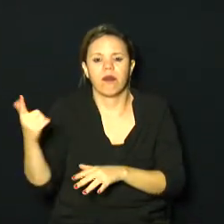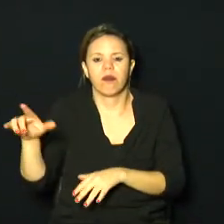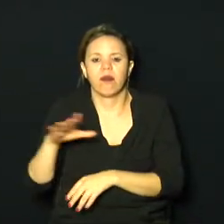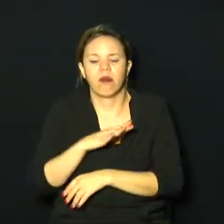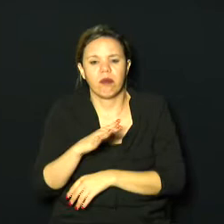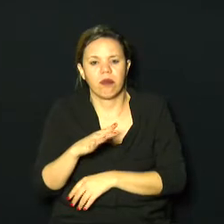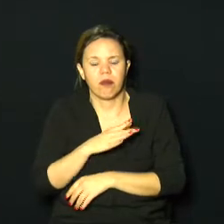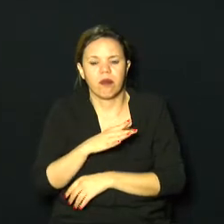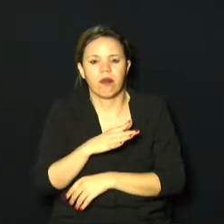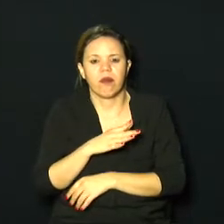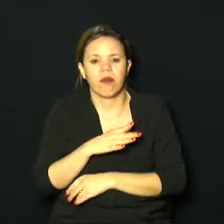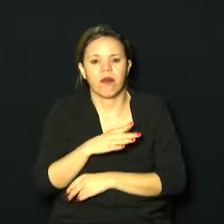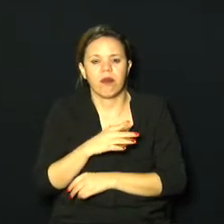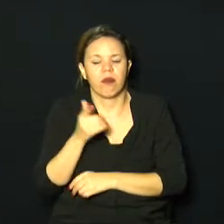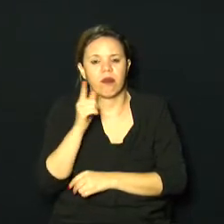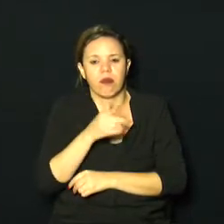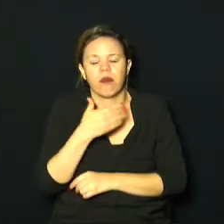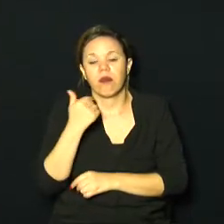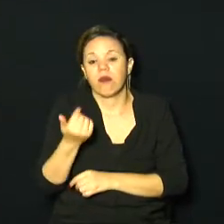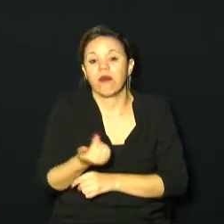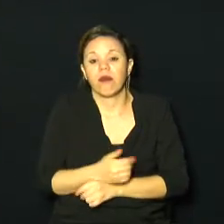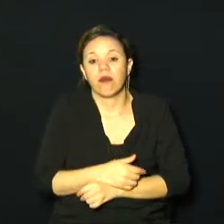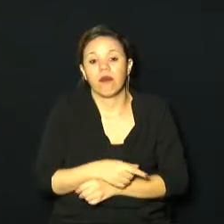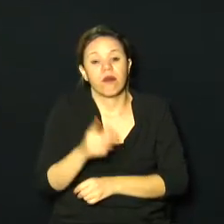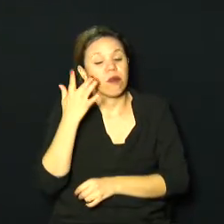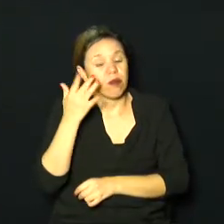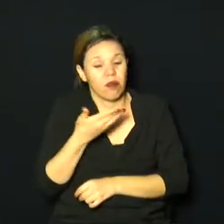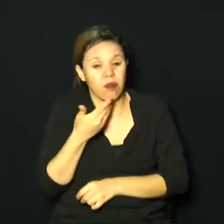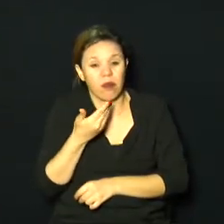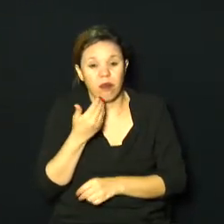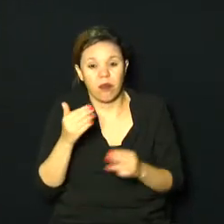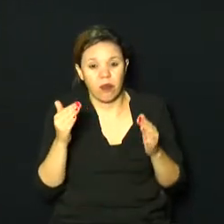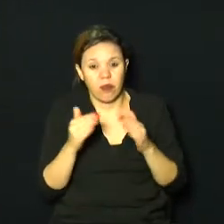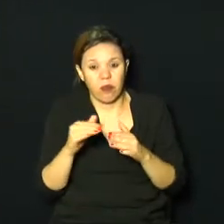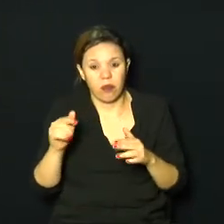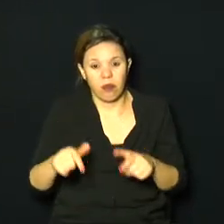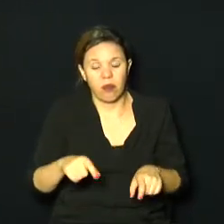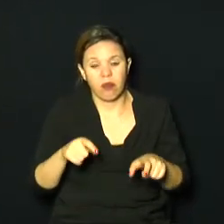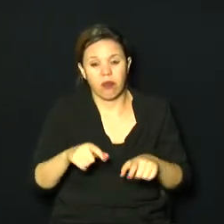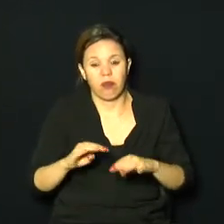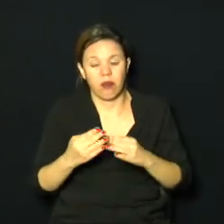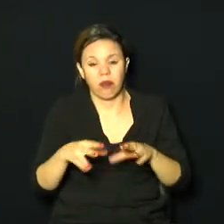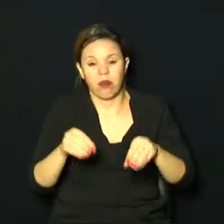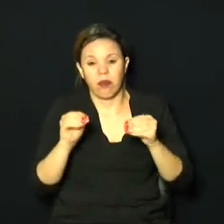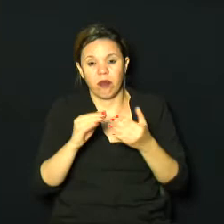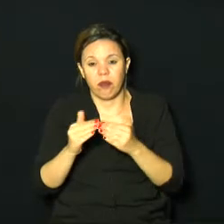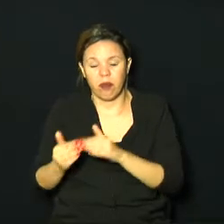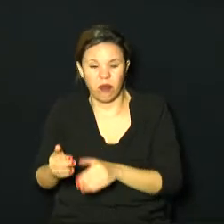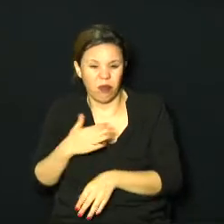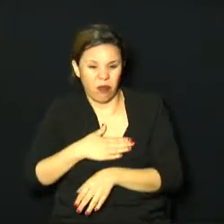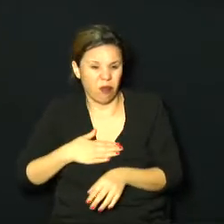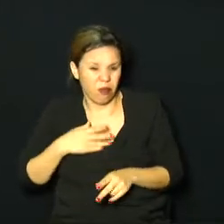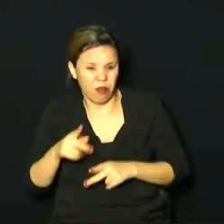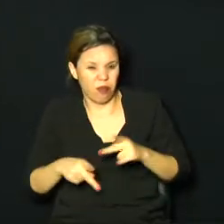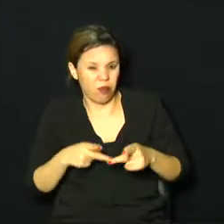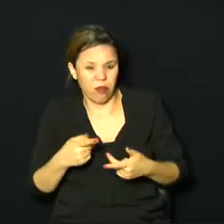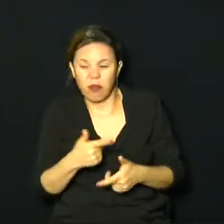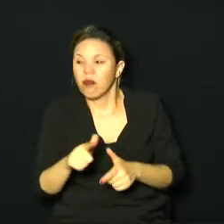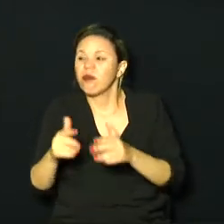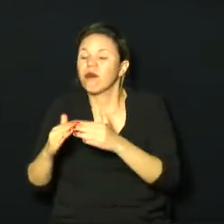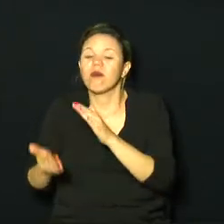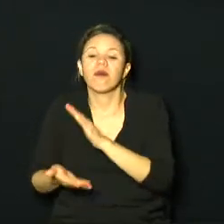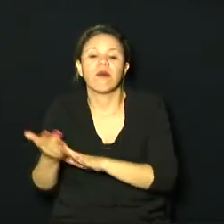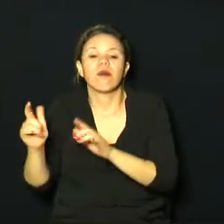cidade, conseguiu uma situação melhor. Ou você acha que é fácil morar no Nelson Mandela? As pessoas estão lá porque gostam ou porque não tem para onde